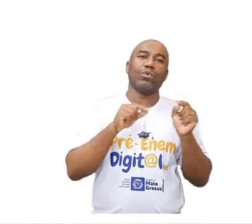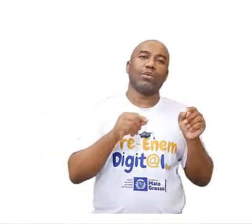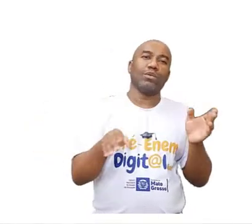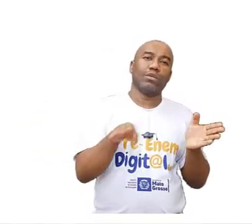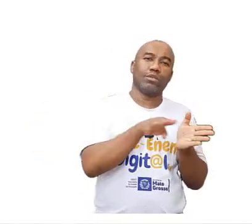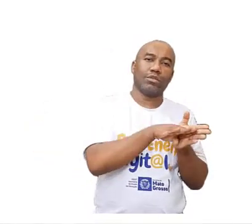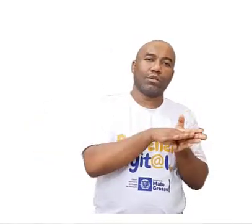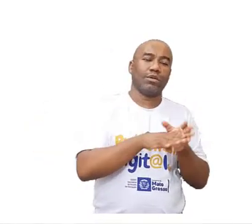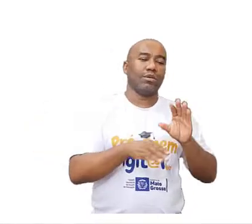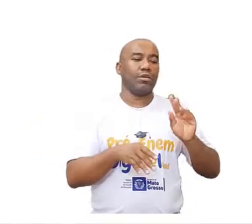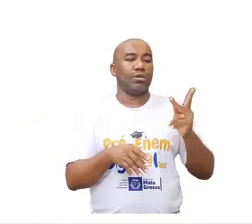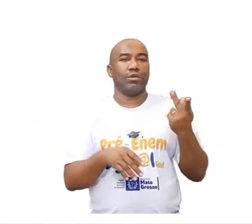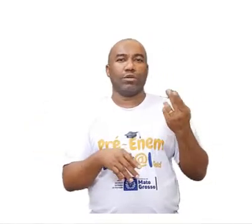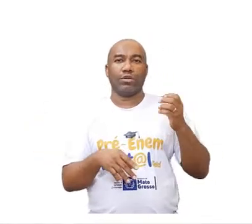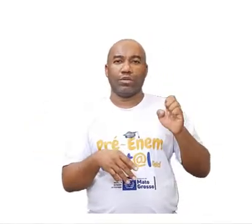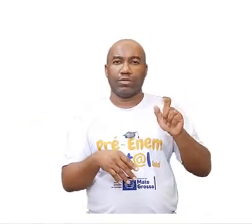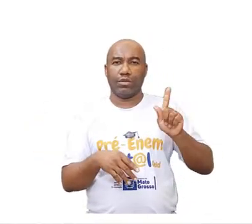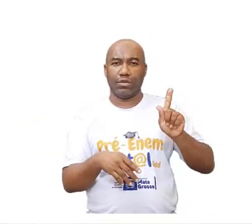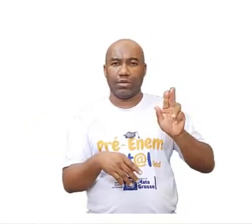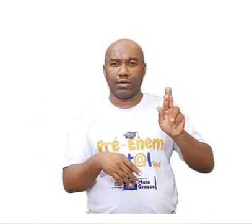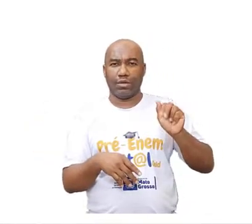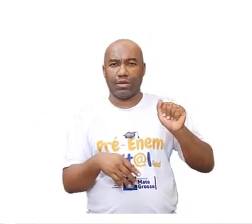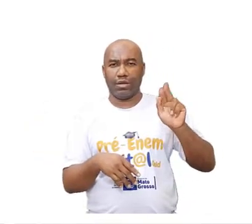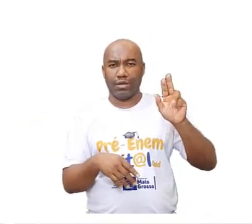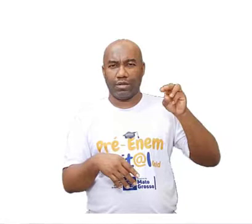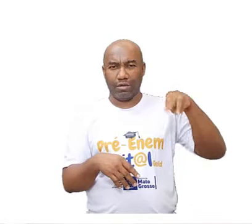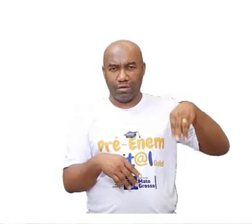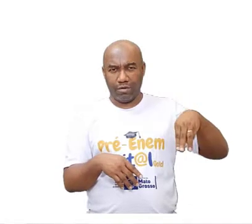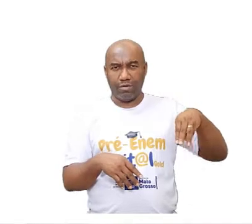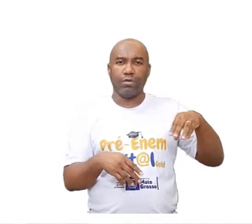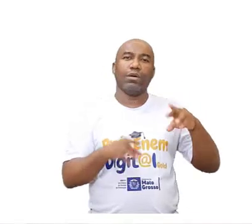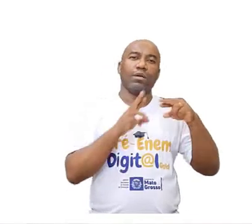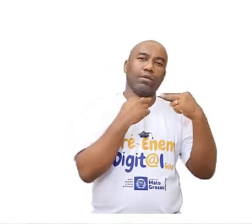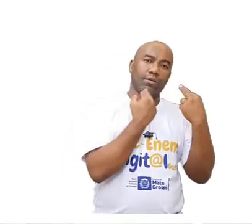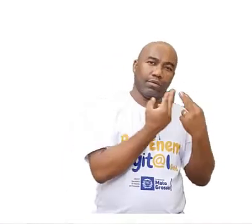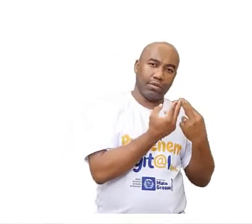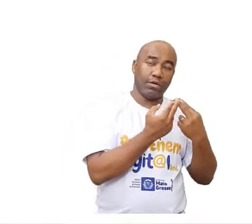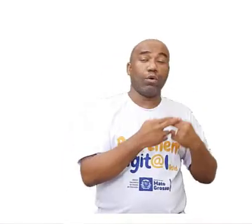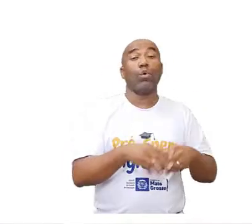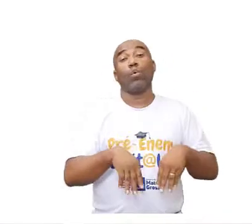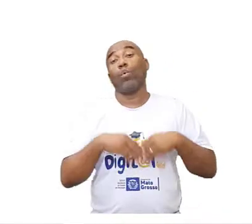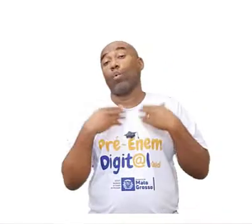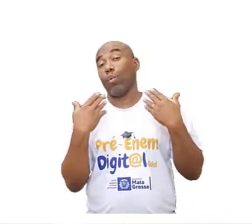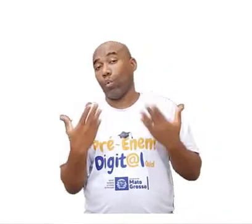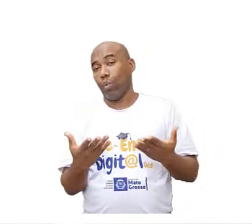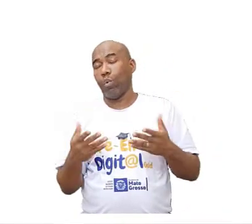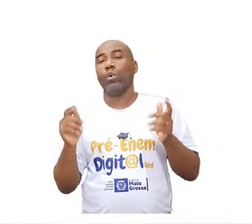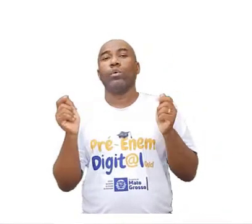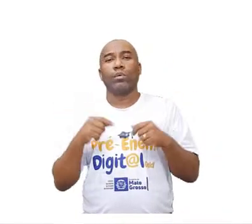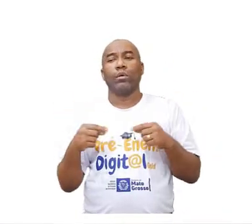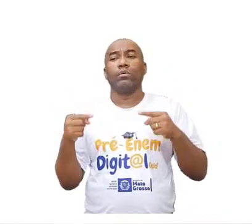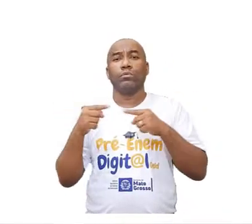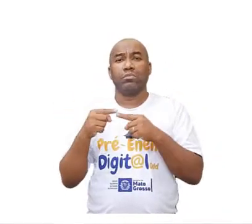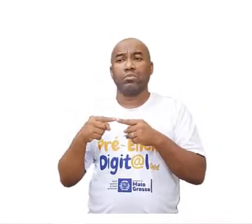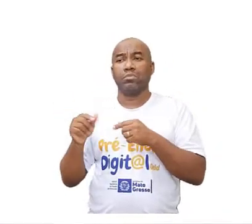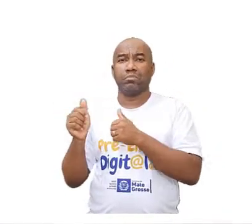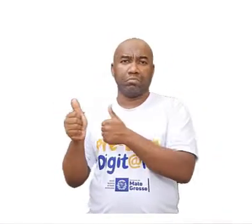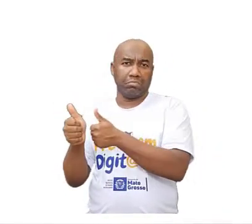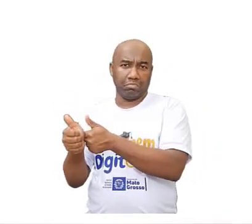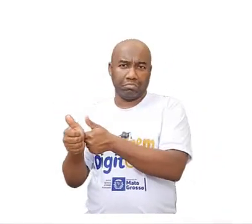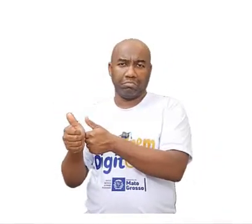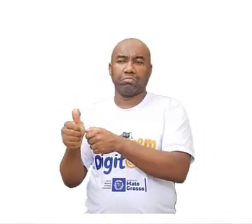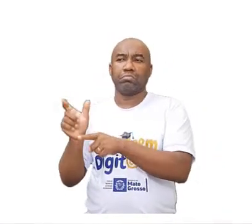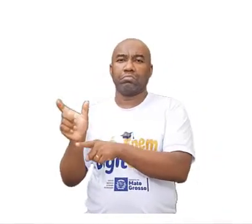aceita na concordância nominal. Ou eu posso concordar com o mais próximo, com